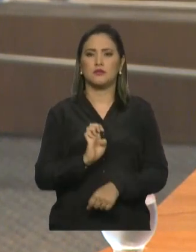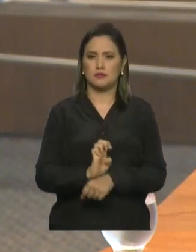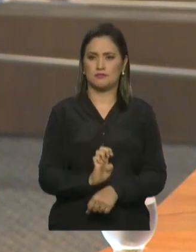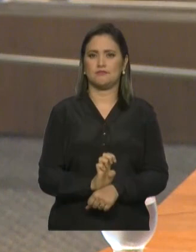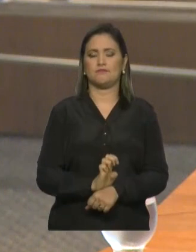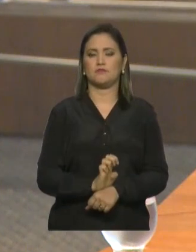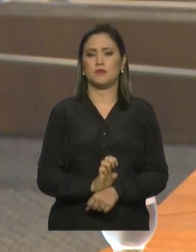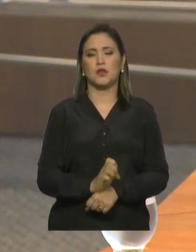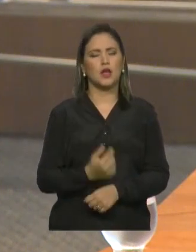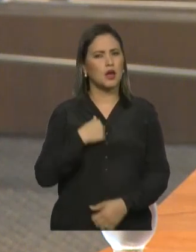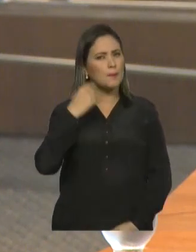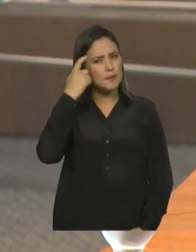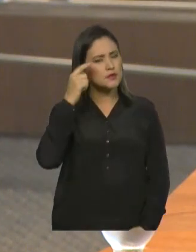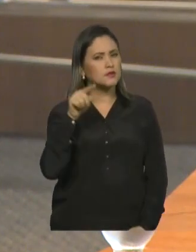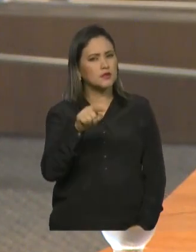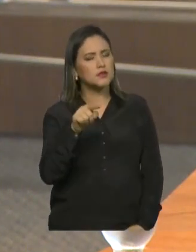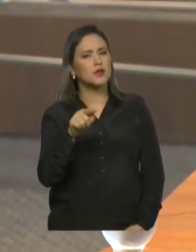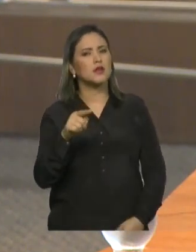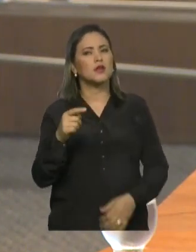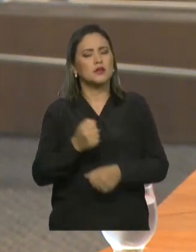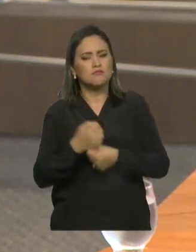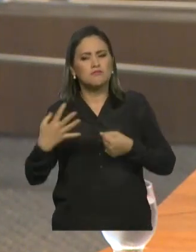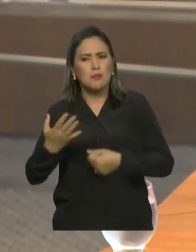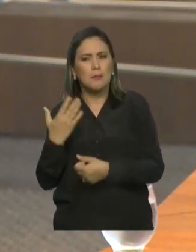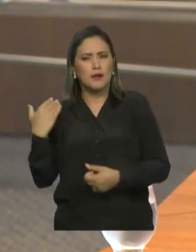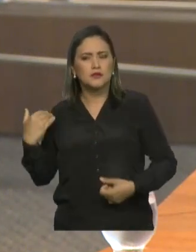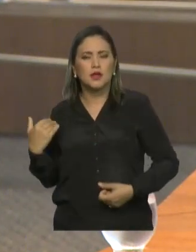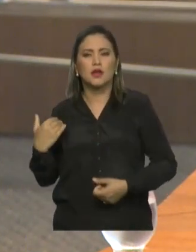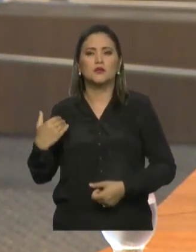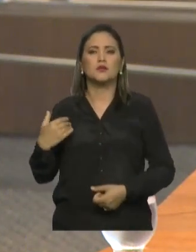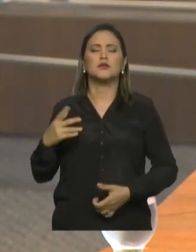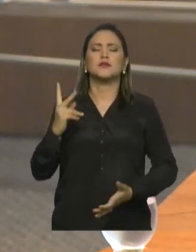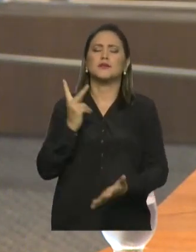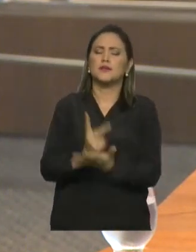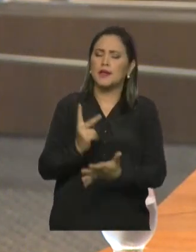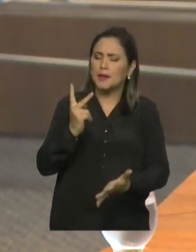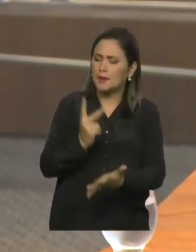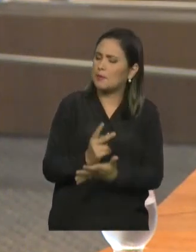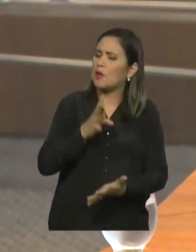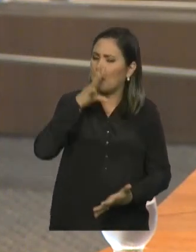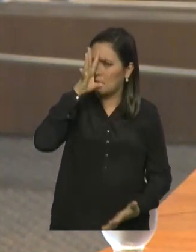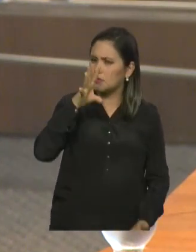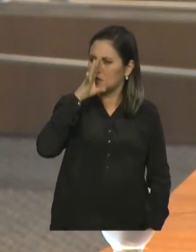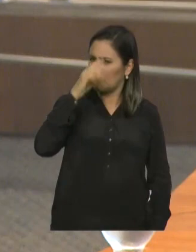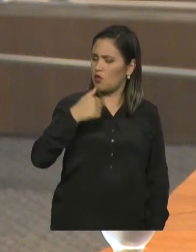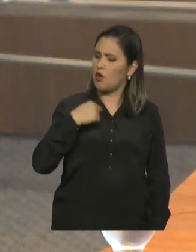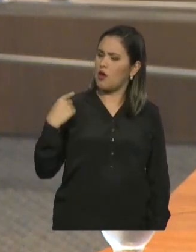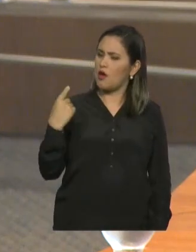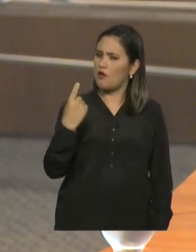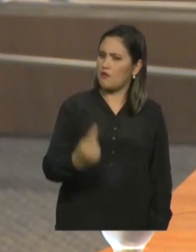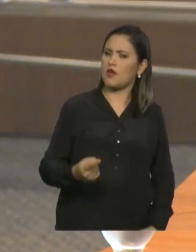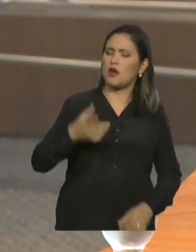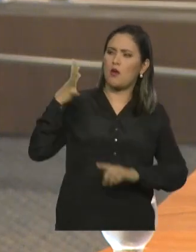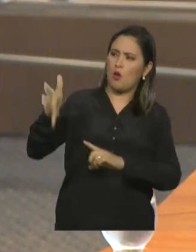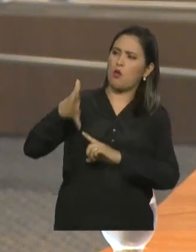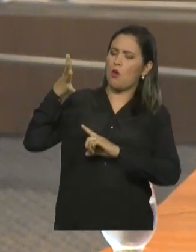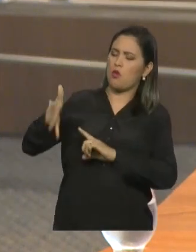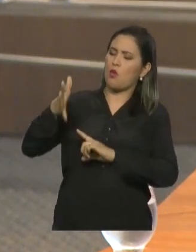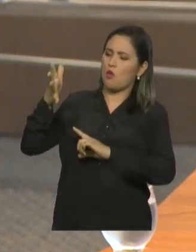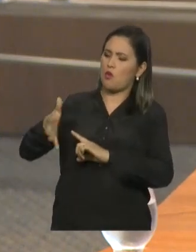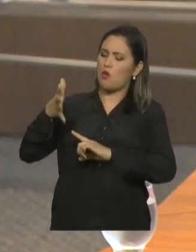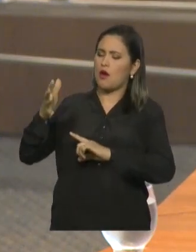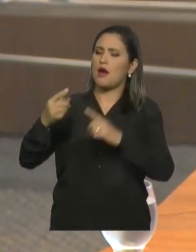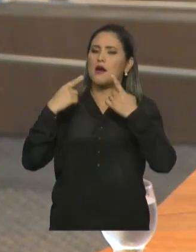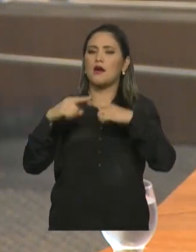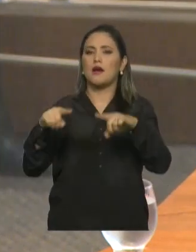desde a legislatura passada, se cansou de ouvir eu falar sobre esta tribuna para reclamar da